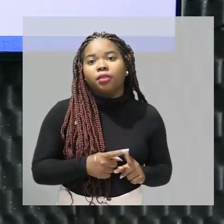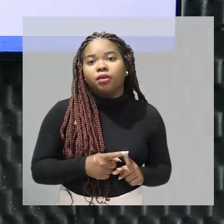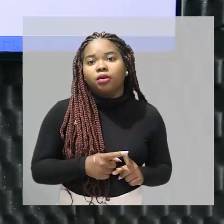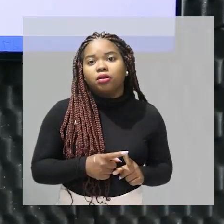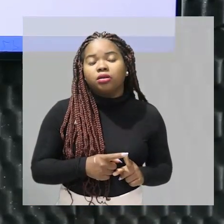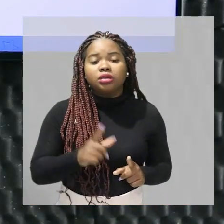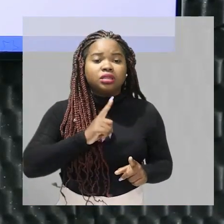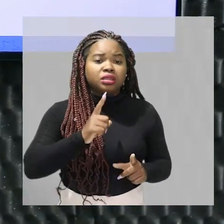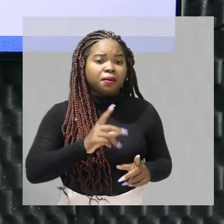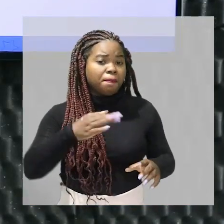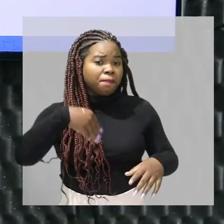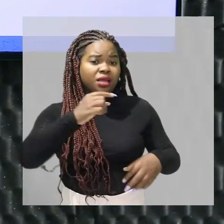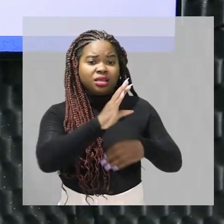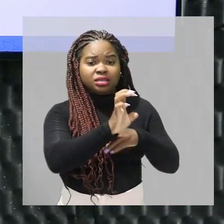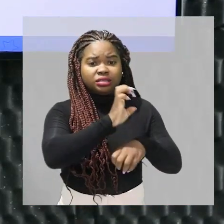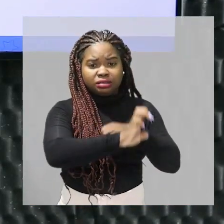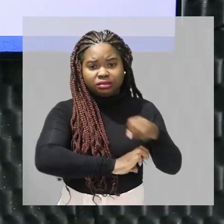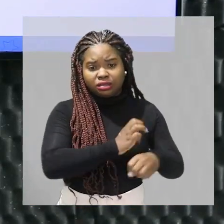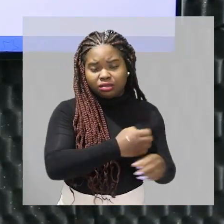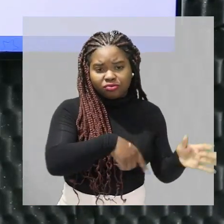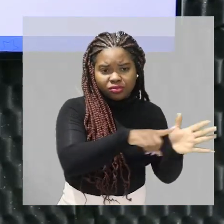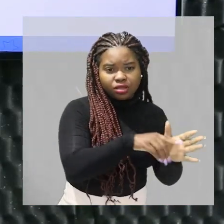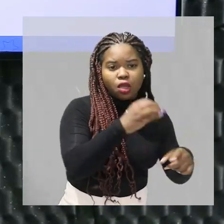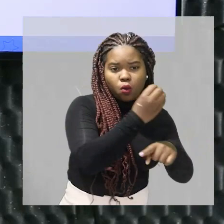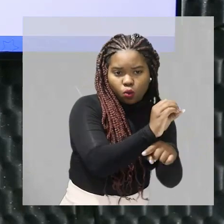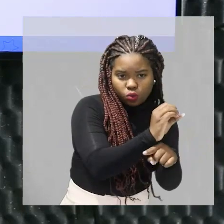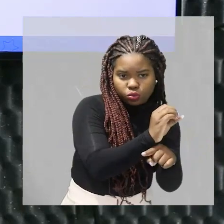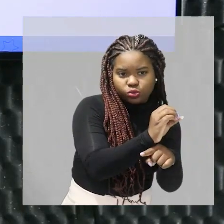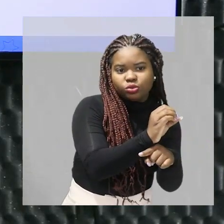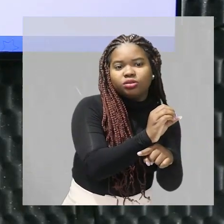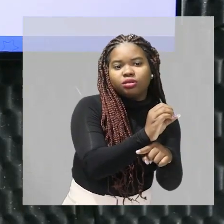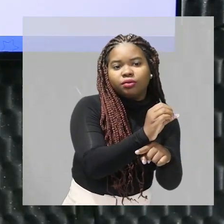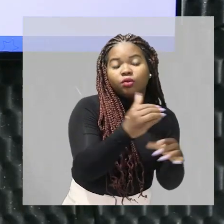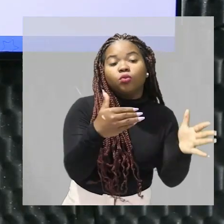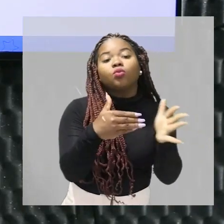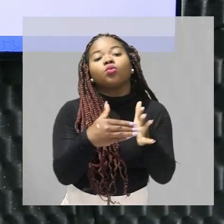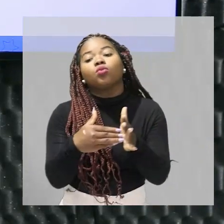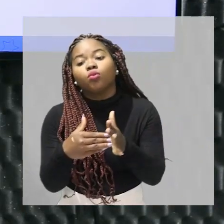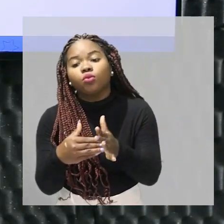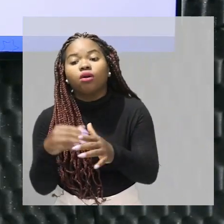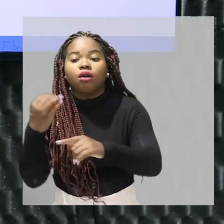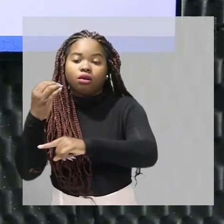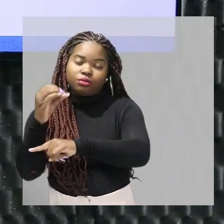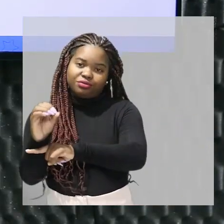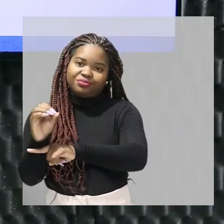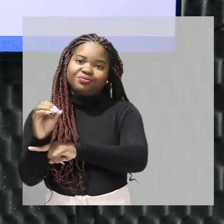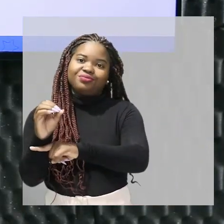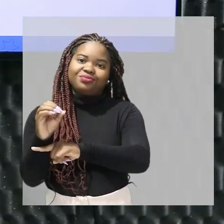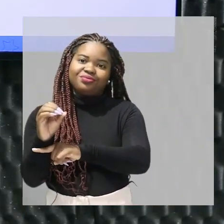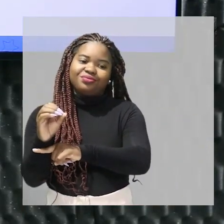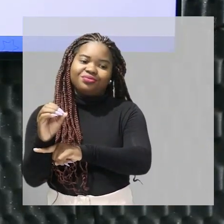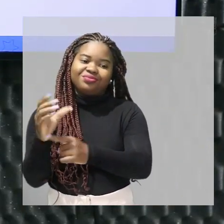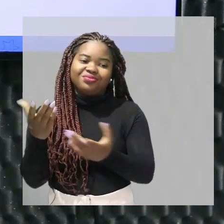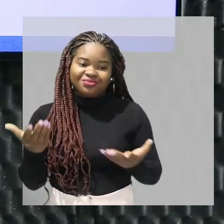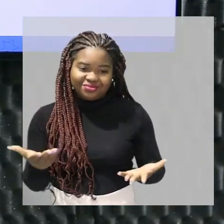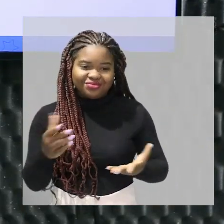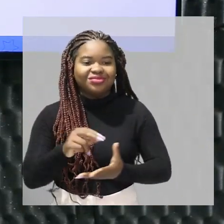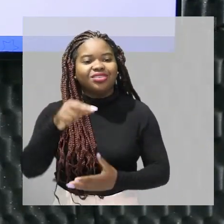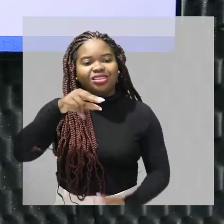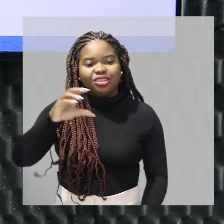mais eletronegativo será o oxigênio, ou seja, vai terminar com o oxigênio. Justamente